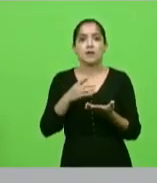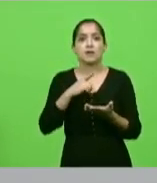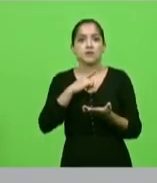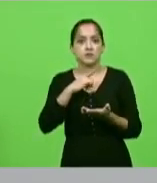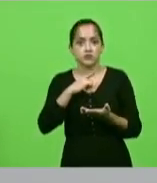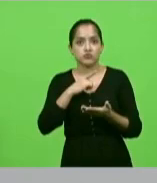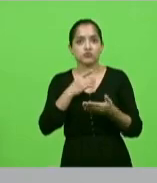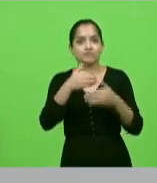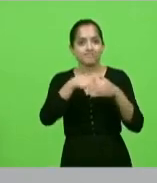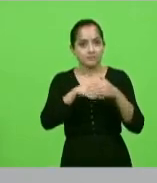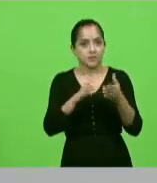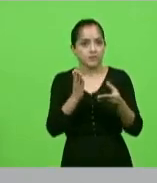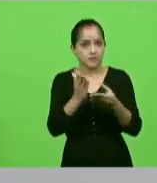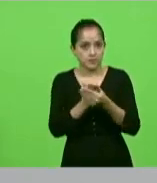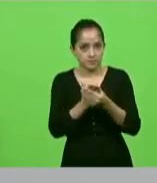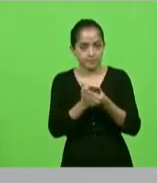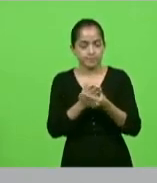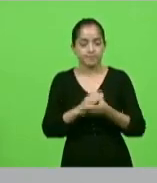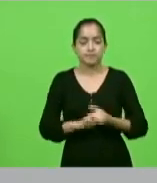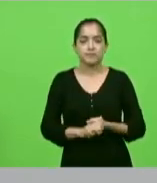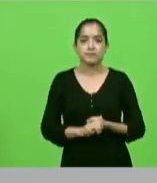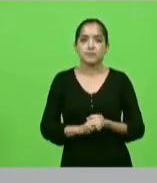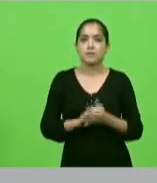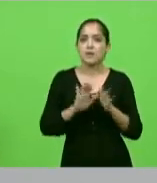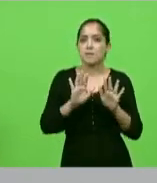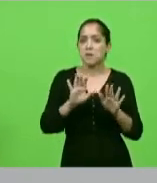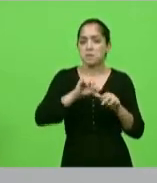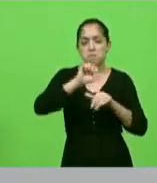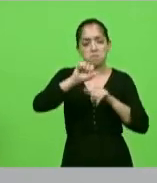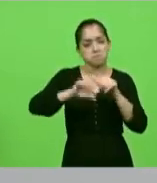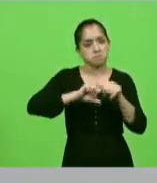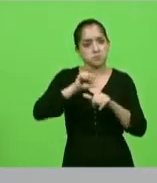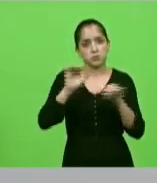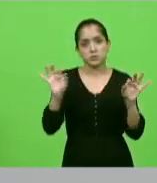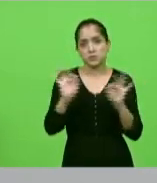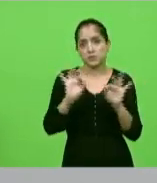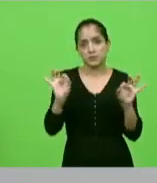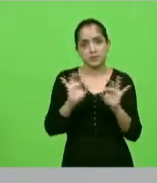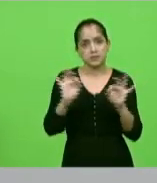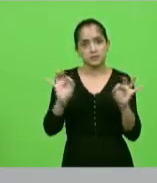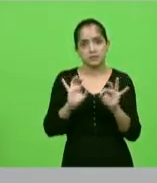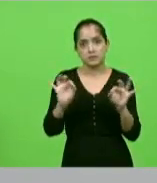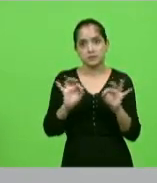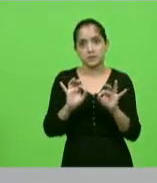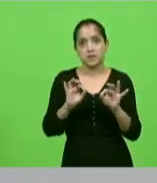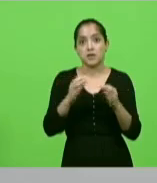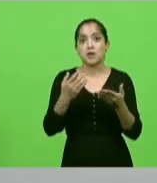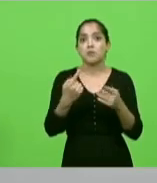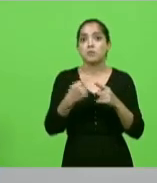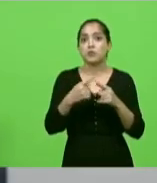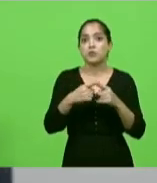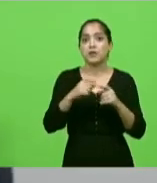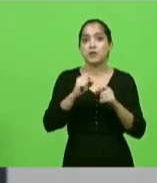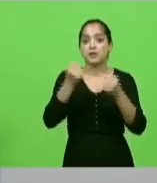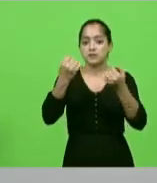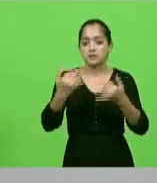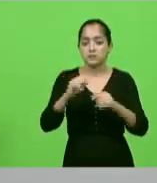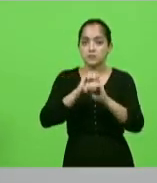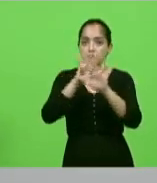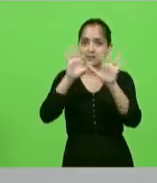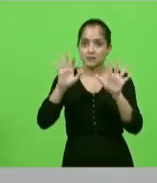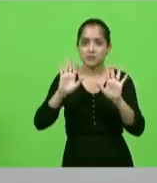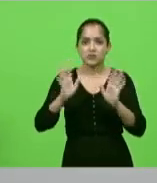entronizada dentro do processo. Mas isso, por certo, não muda nada, porque essa interpretação eu ressaltei